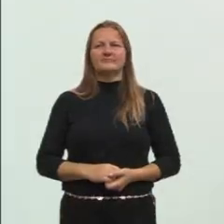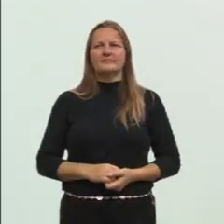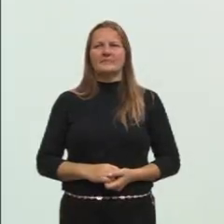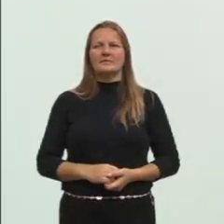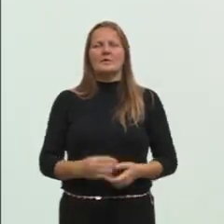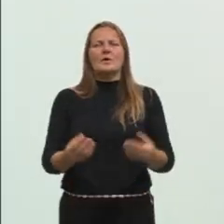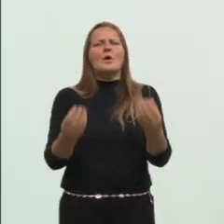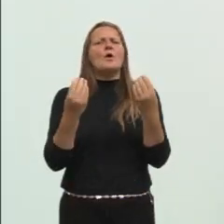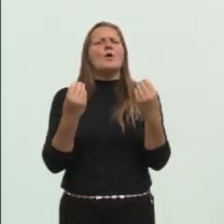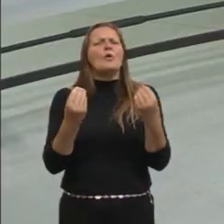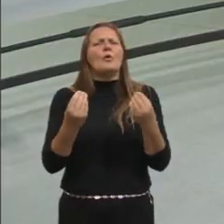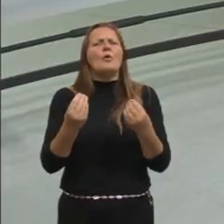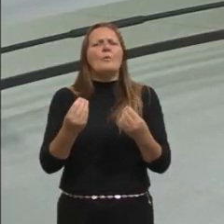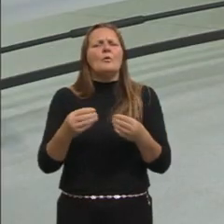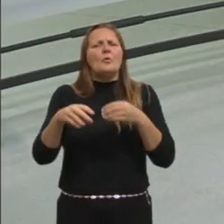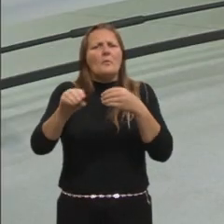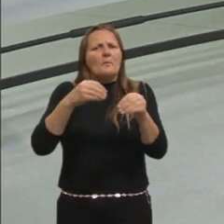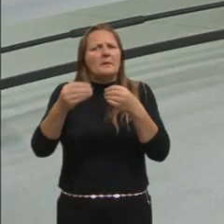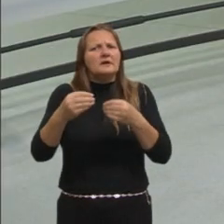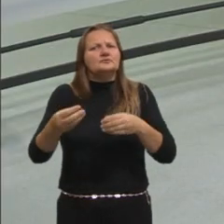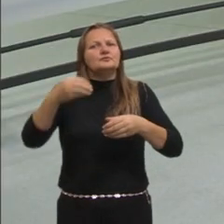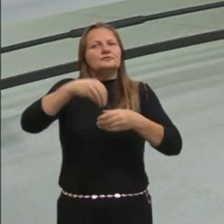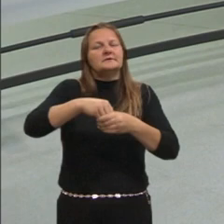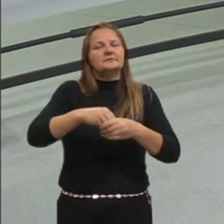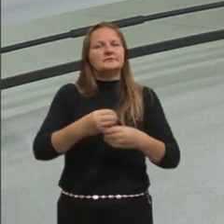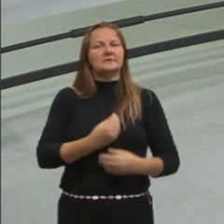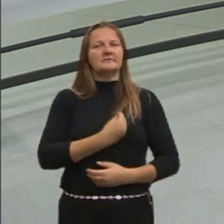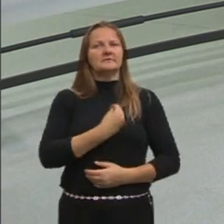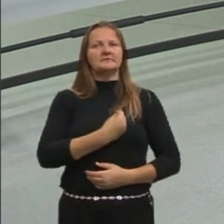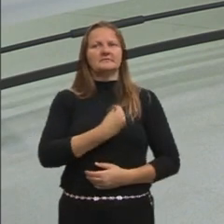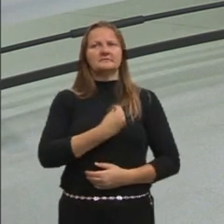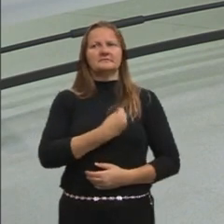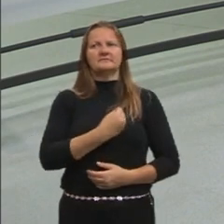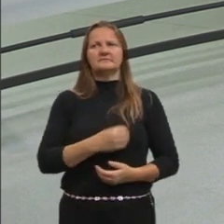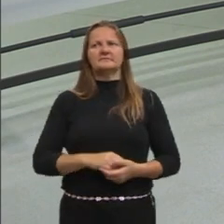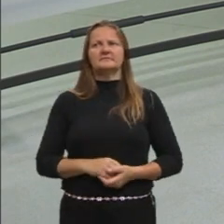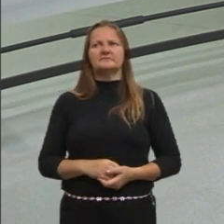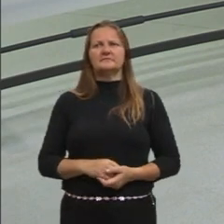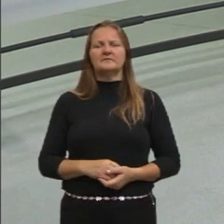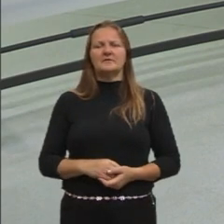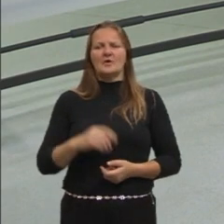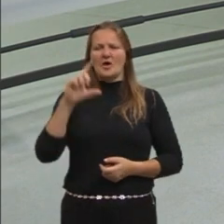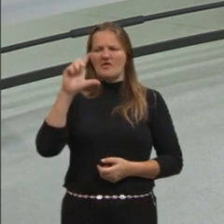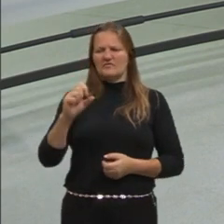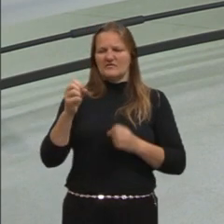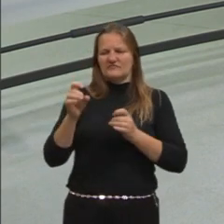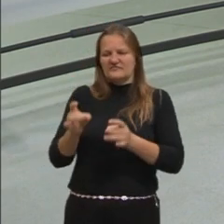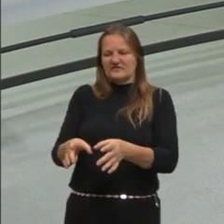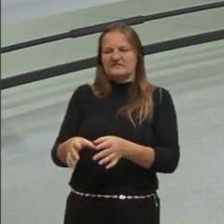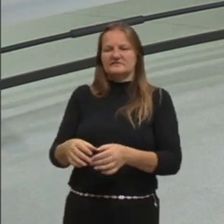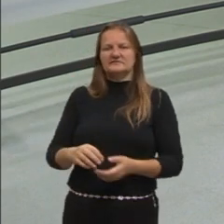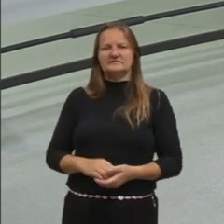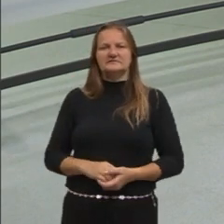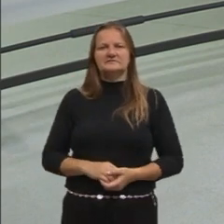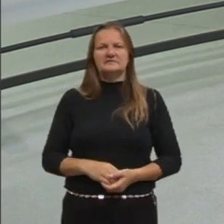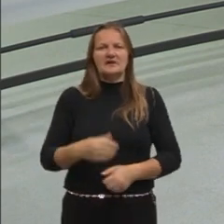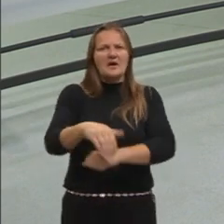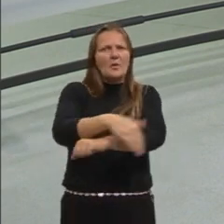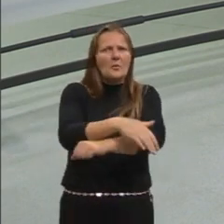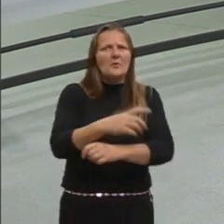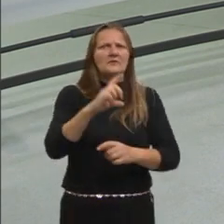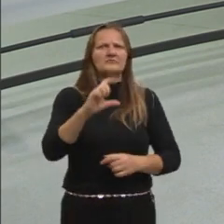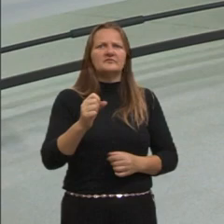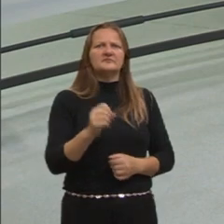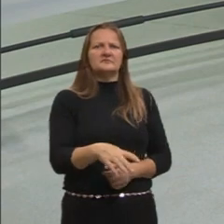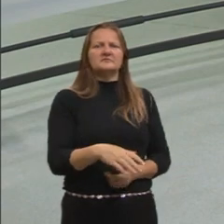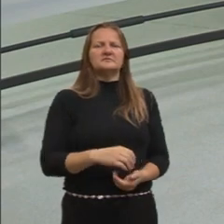microplásticos vão parar no meio ambiente aí eu não coloco no meio ambiente Eu não coloco no chão não jogo fora no meio da rua eu